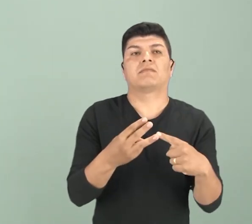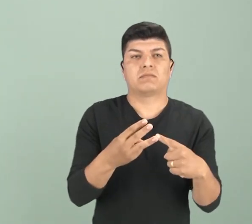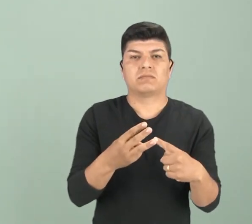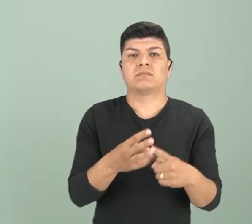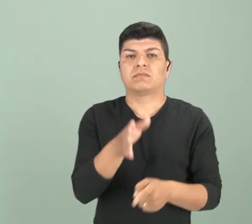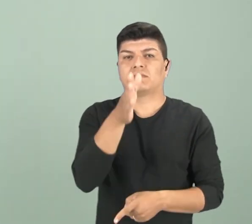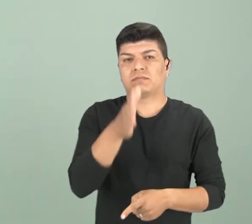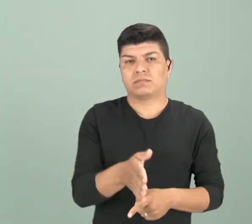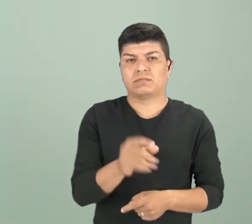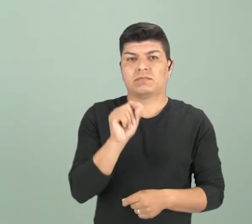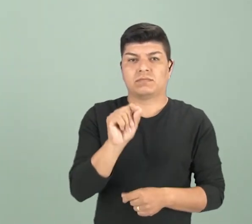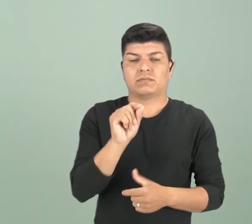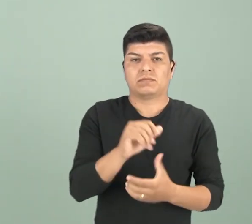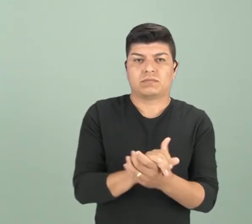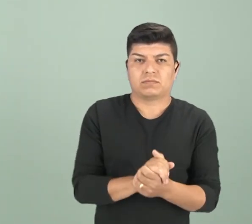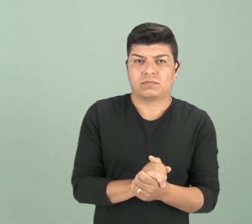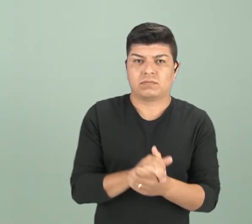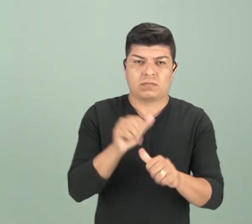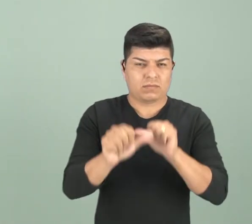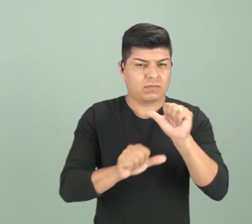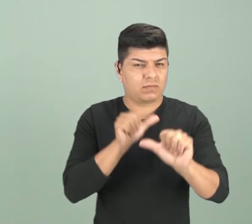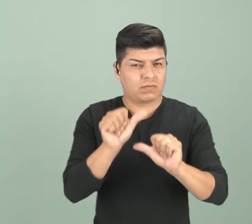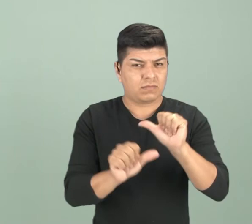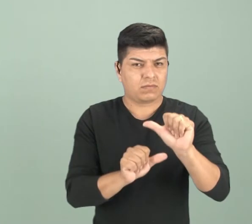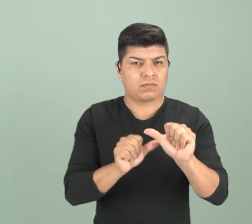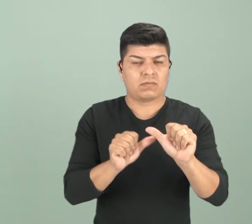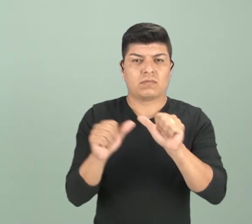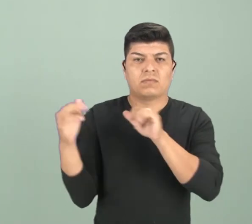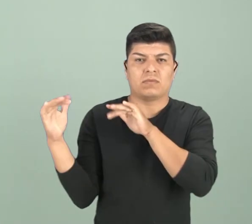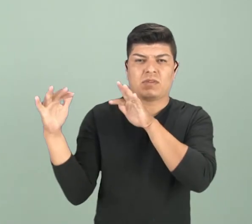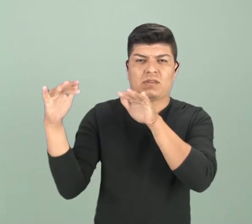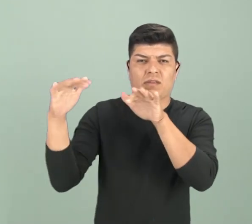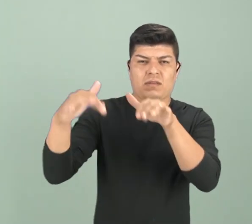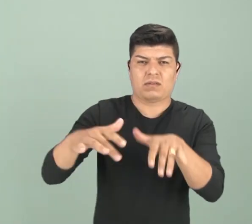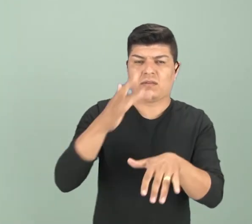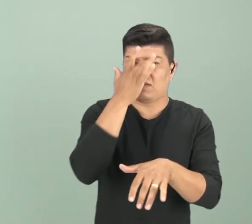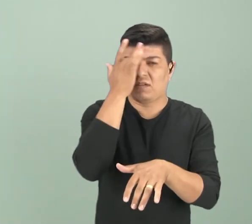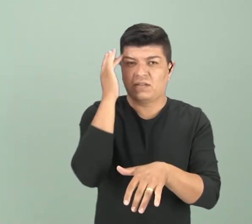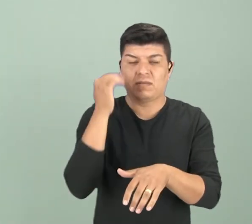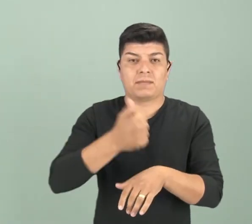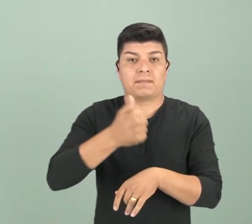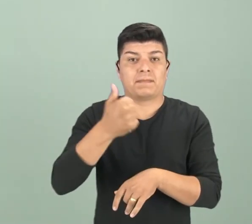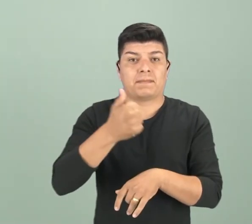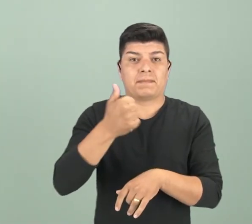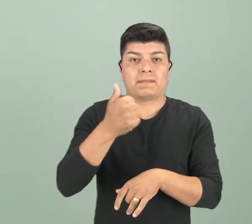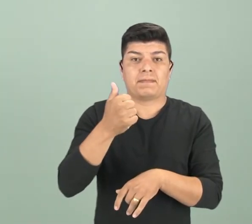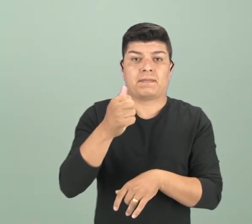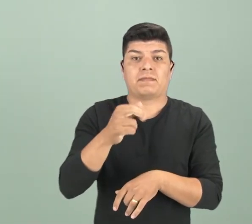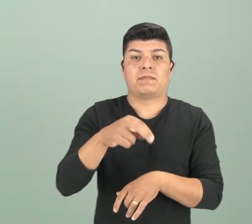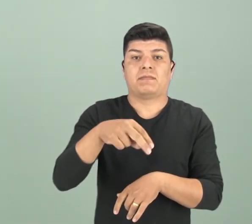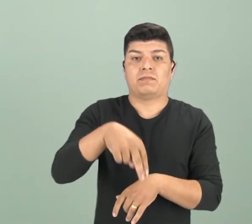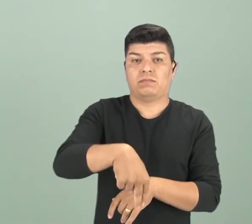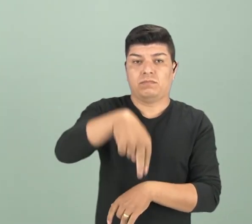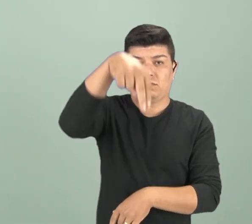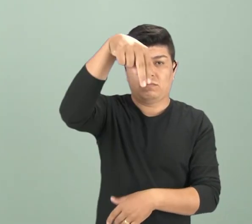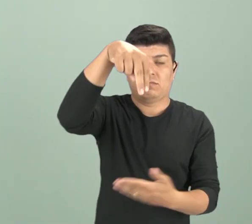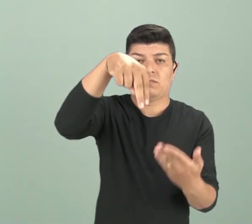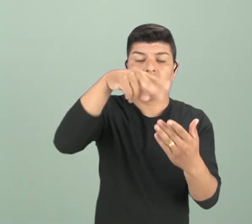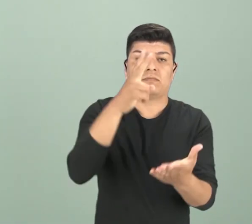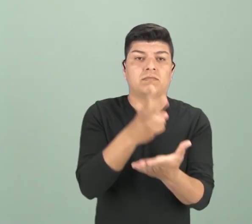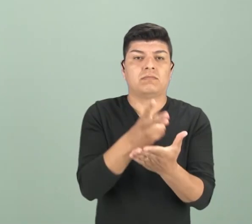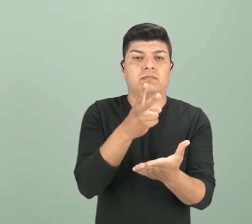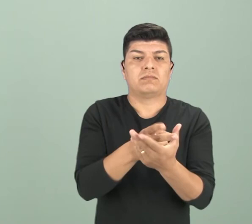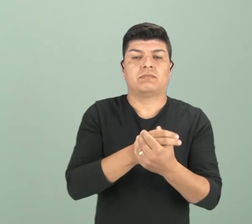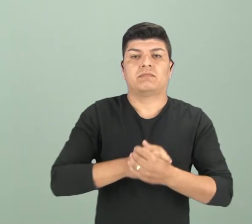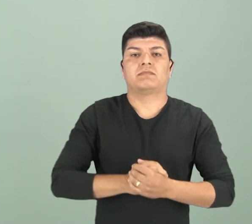estão diretamente ligados a essa mudança de fluxo migratório. Primeiro que a região Nordeste sempre foi